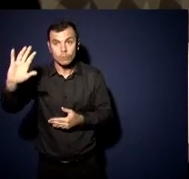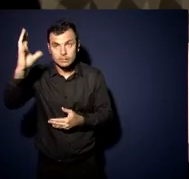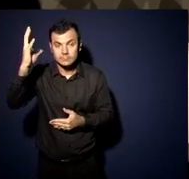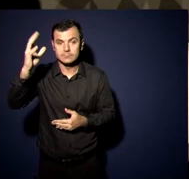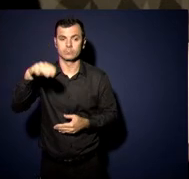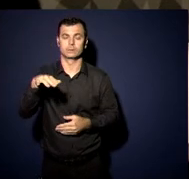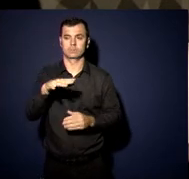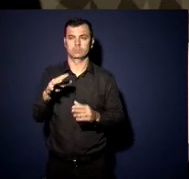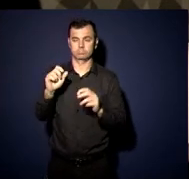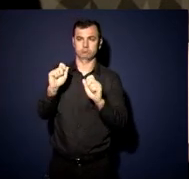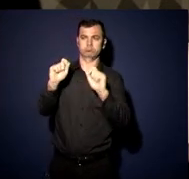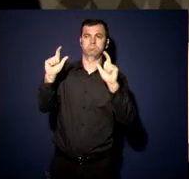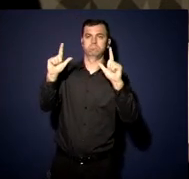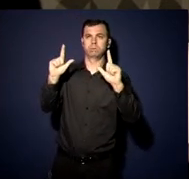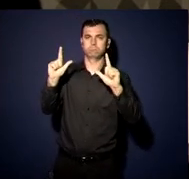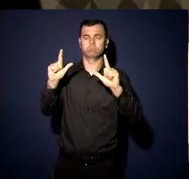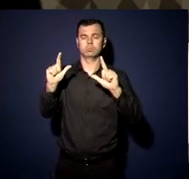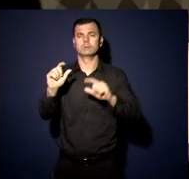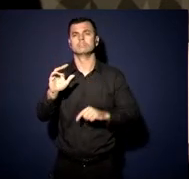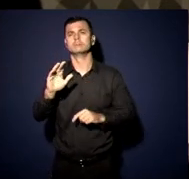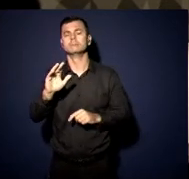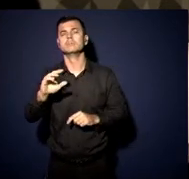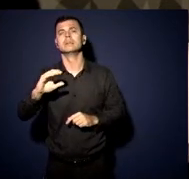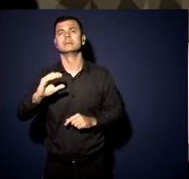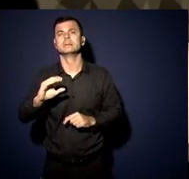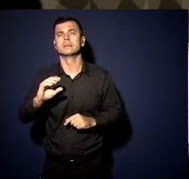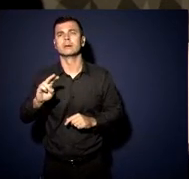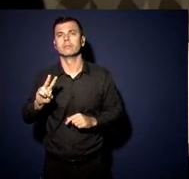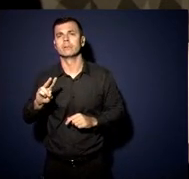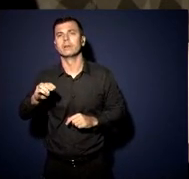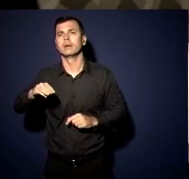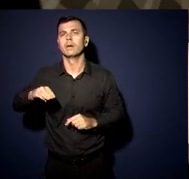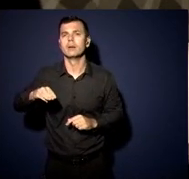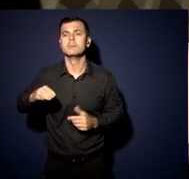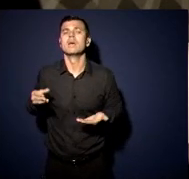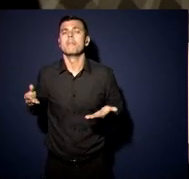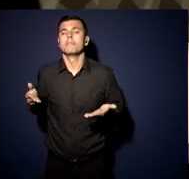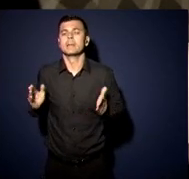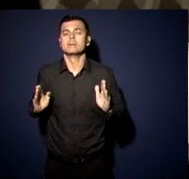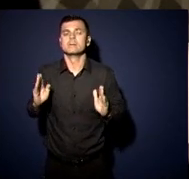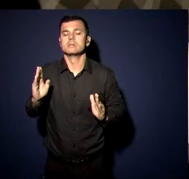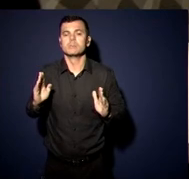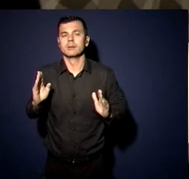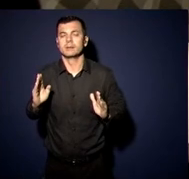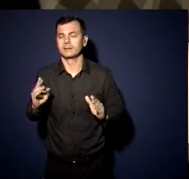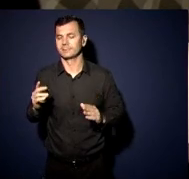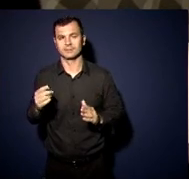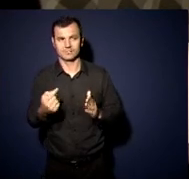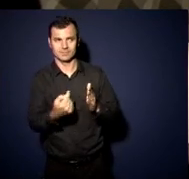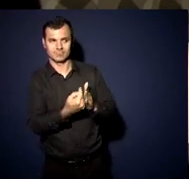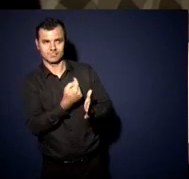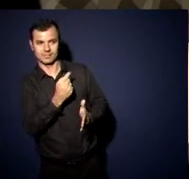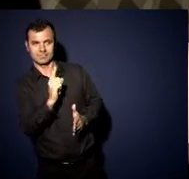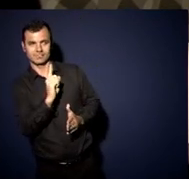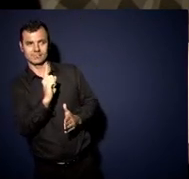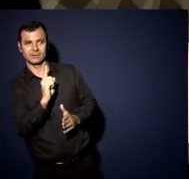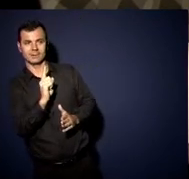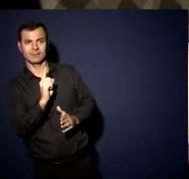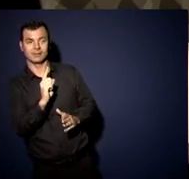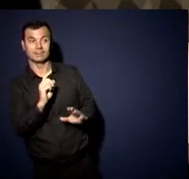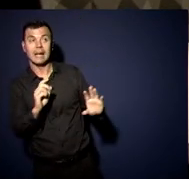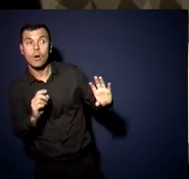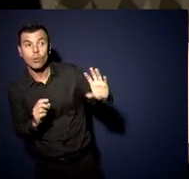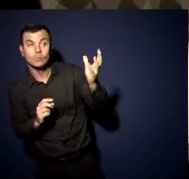poderia comentar para a gente com uma TV que tá vendo esse momento que que ela tem pensado sobre isso Você falou que não ia perguntar de nenhum caso específico